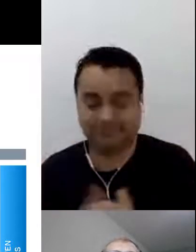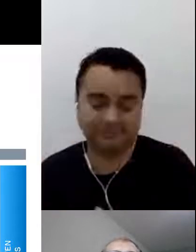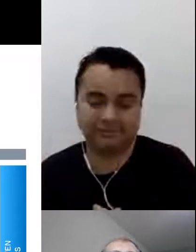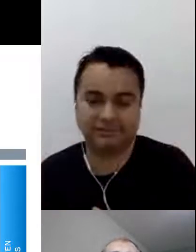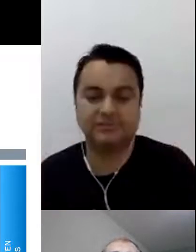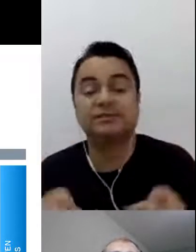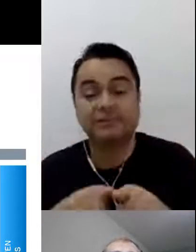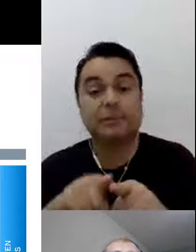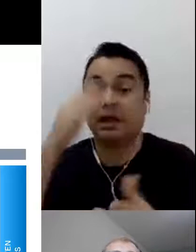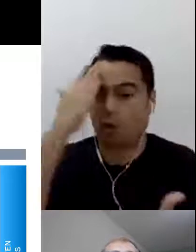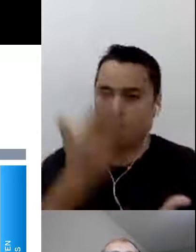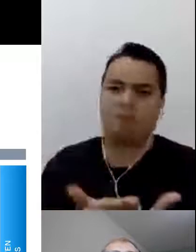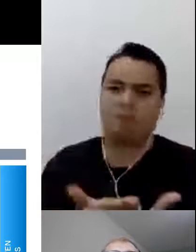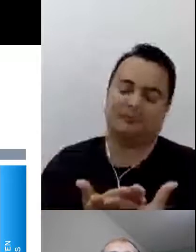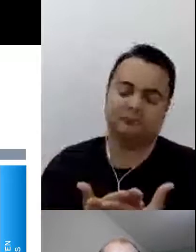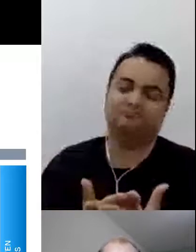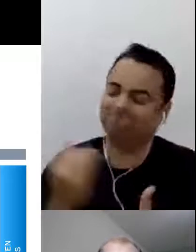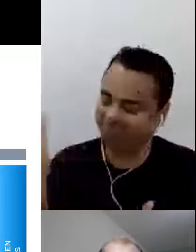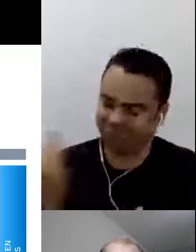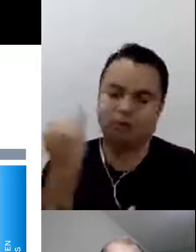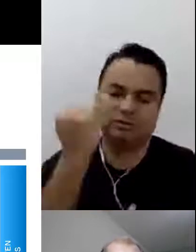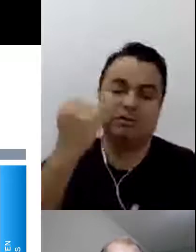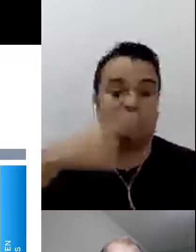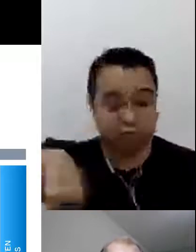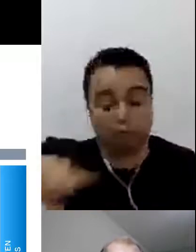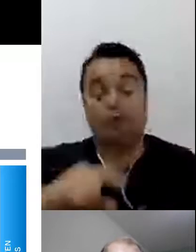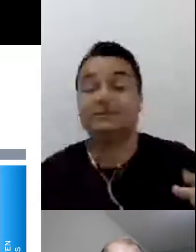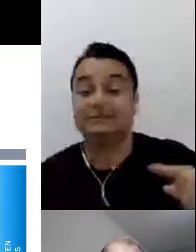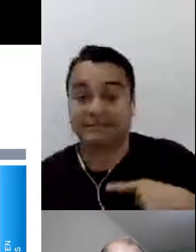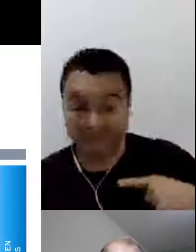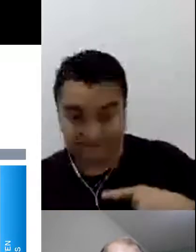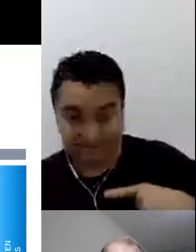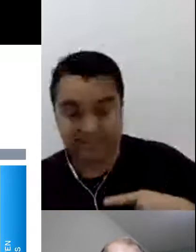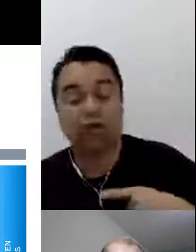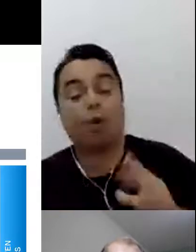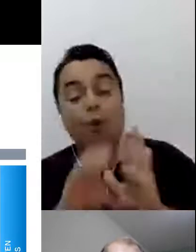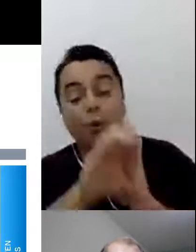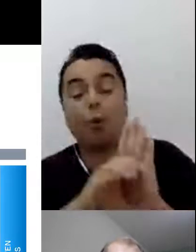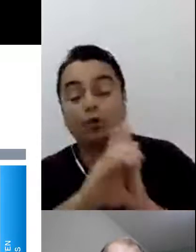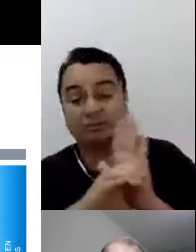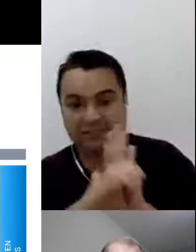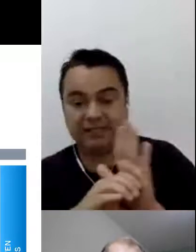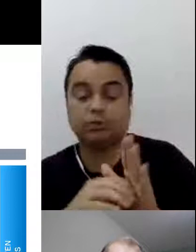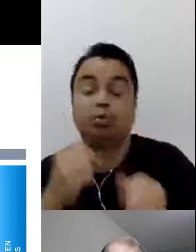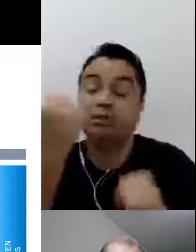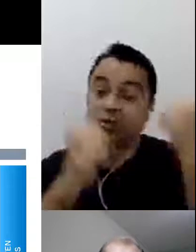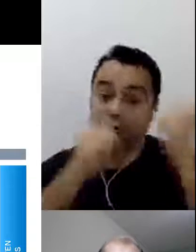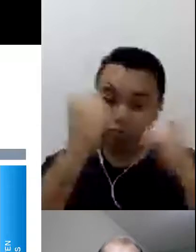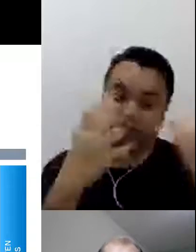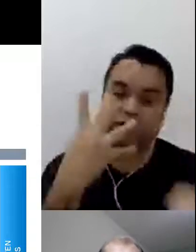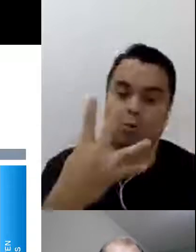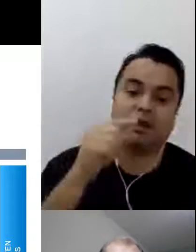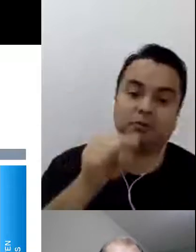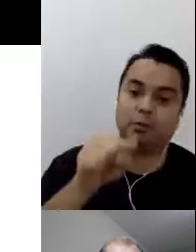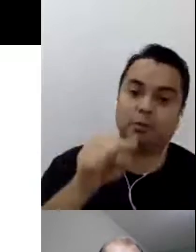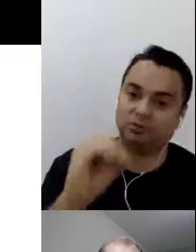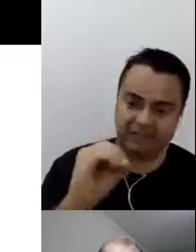e confiável é extremamente fundamental para a gente ter o conceito da indústria 4.0 bem